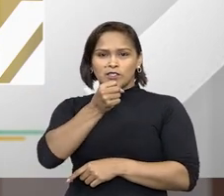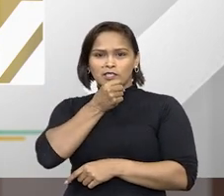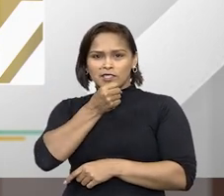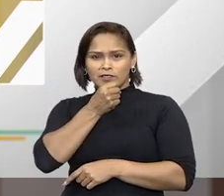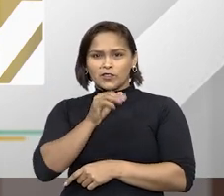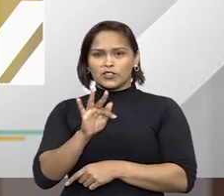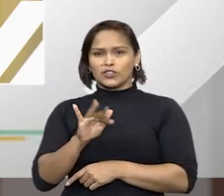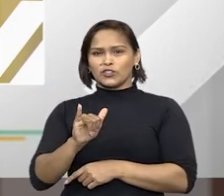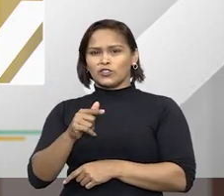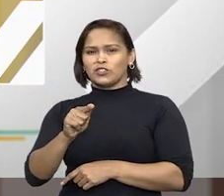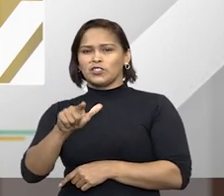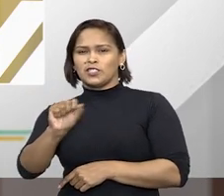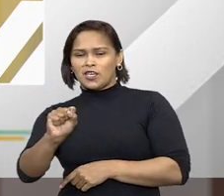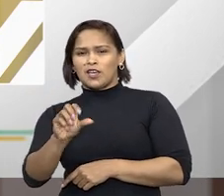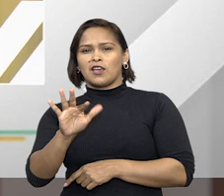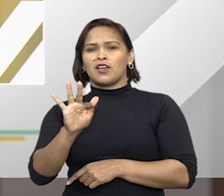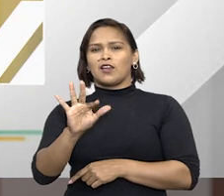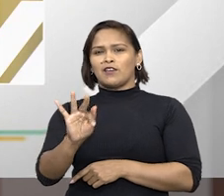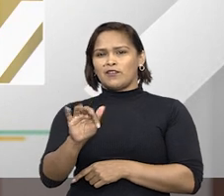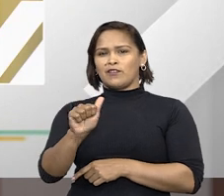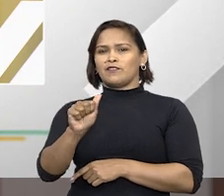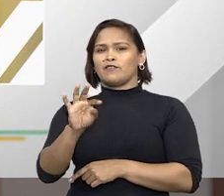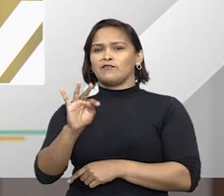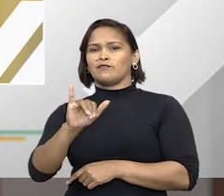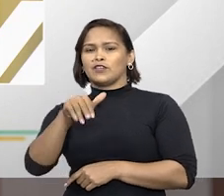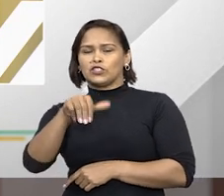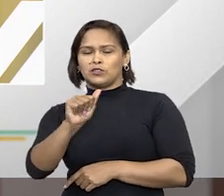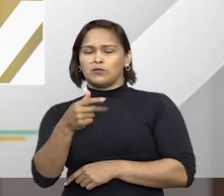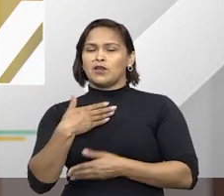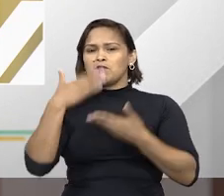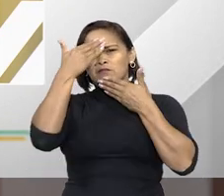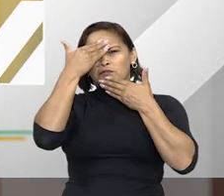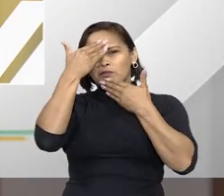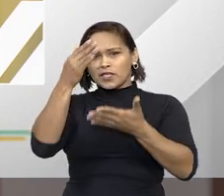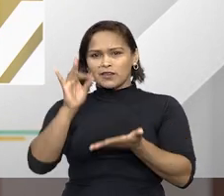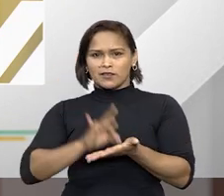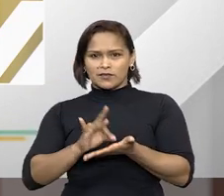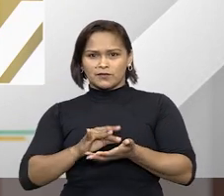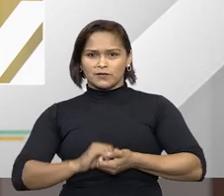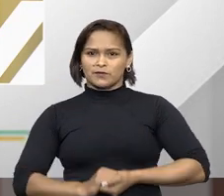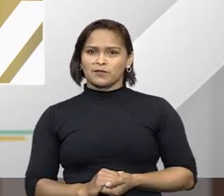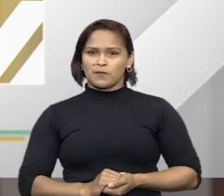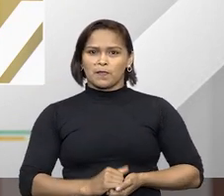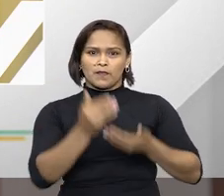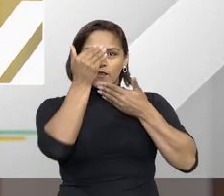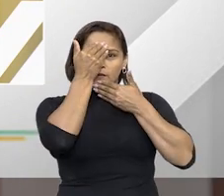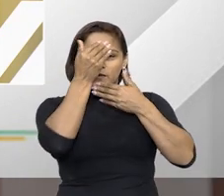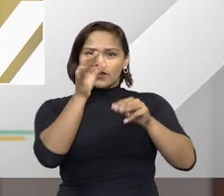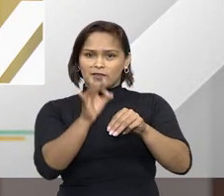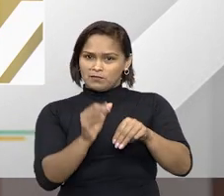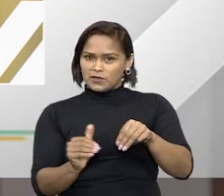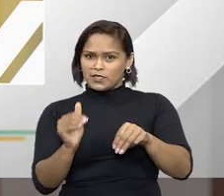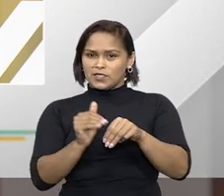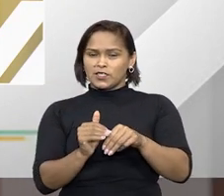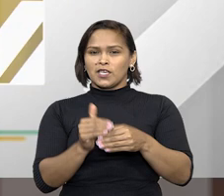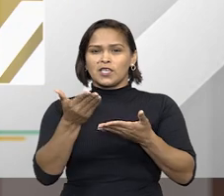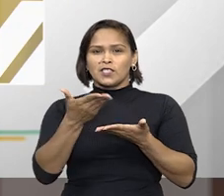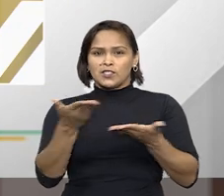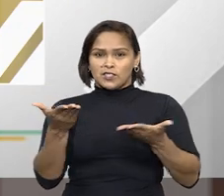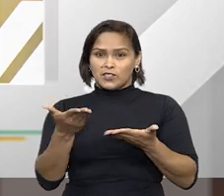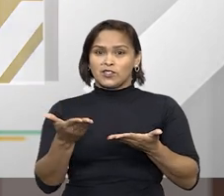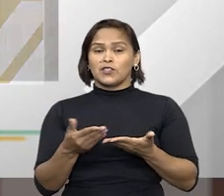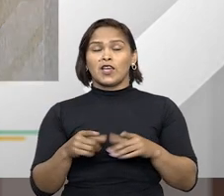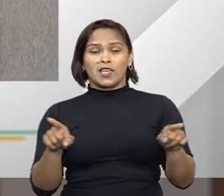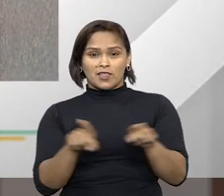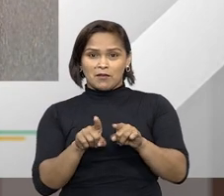entrevistadores, Tiago Gomide e Fátima Uchoa. Muito obrigado. Obrigada, ministro. Obrigado, ministro. E